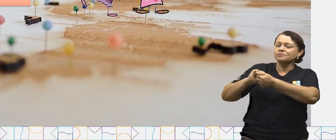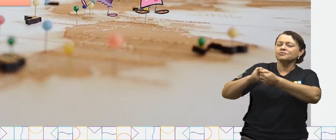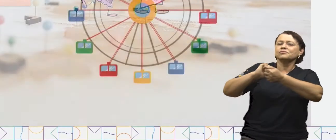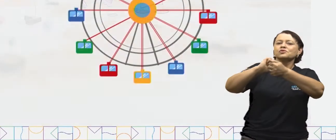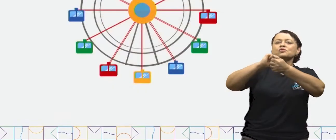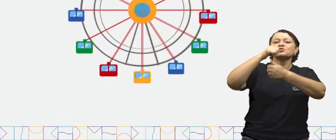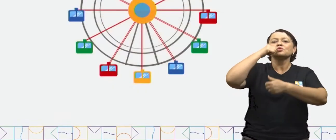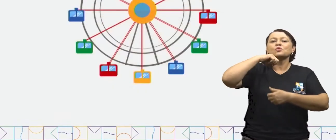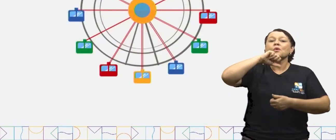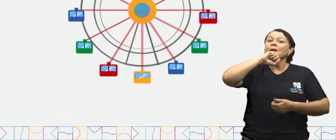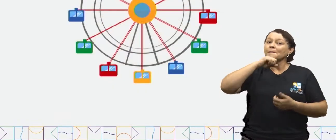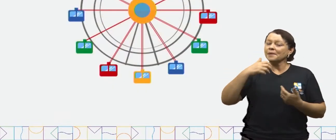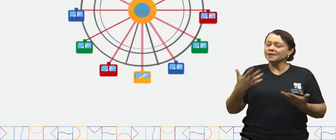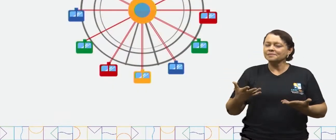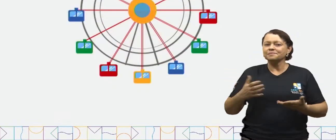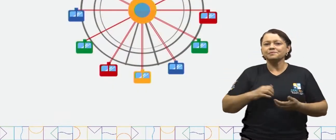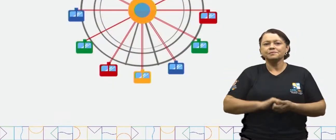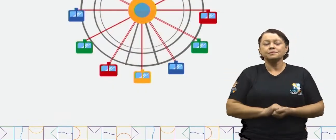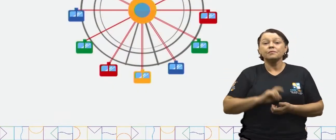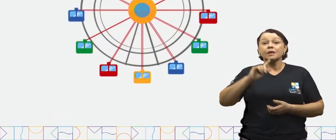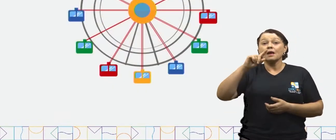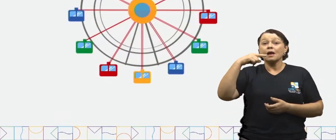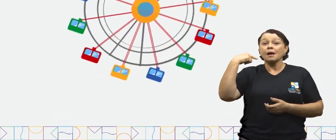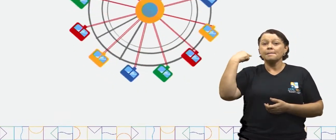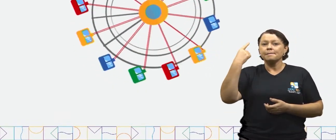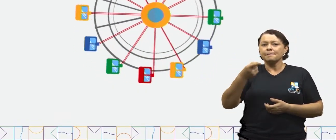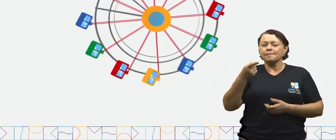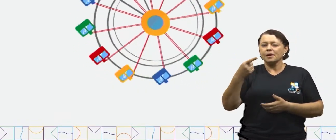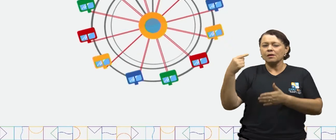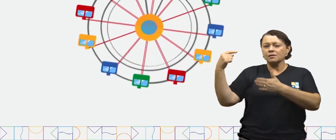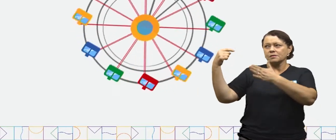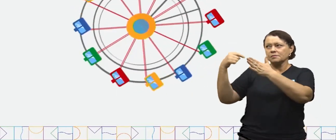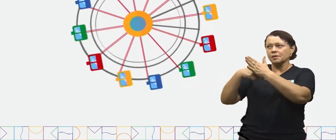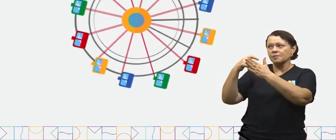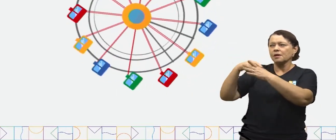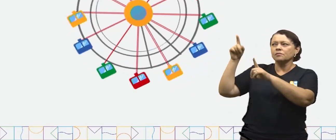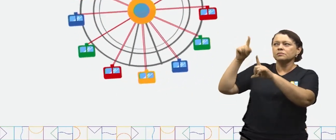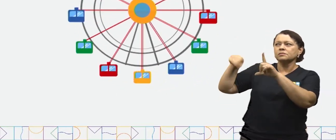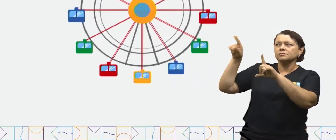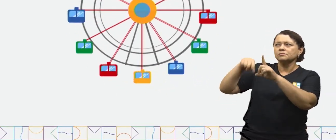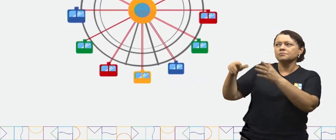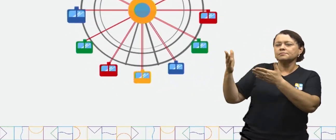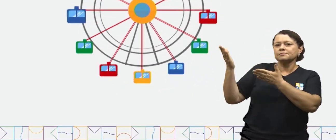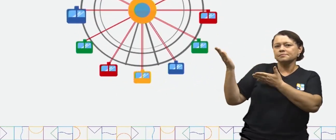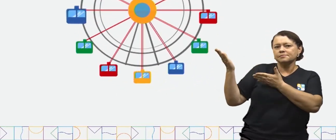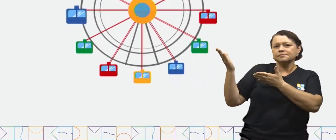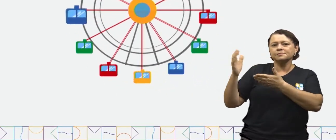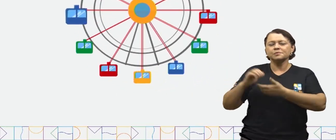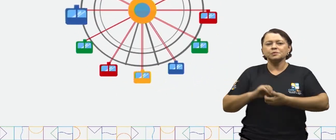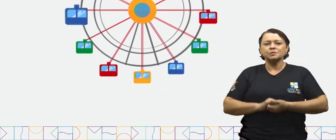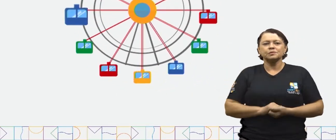sua mãe. Vamos verificar a próxima pergunta da roda de narrativas.